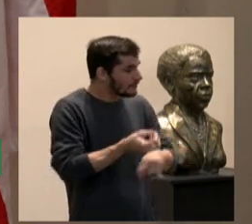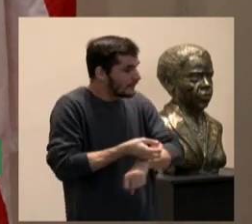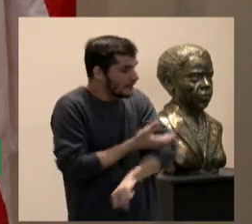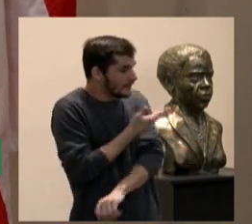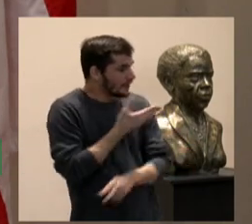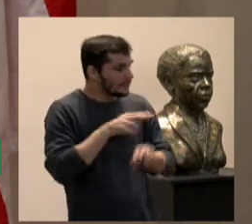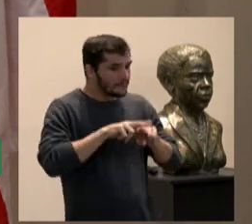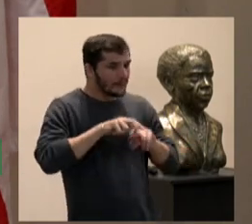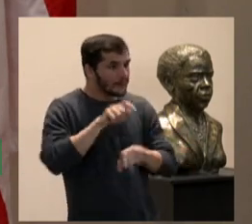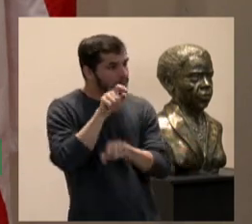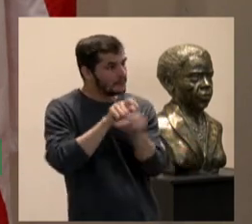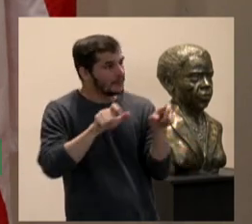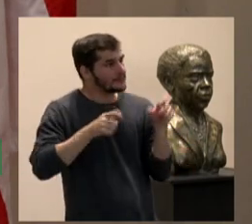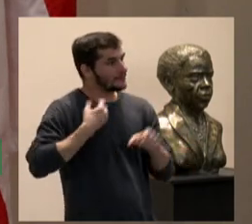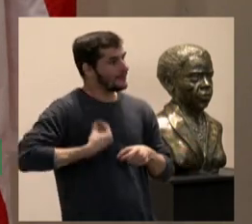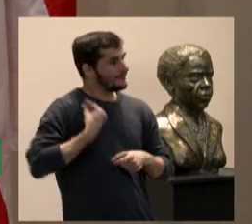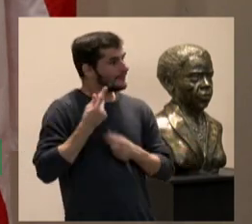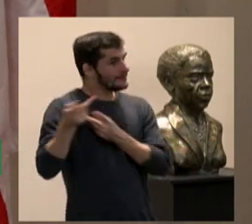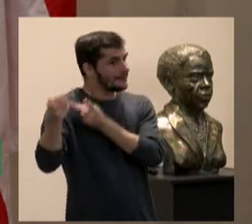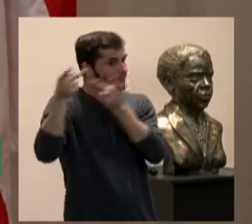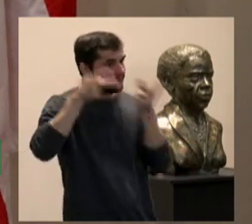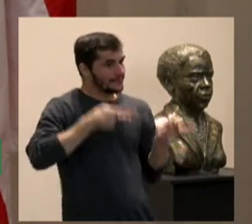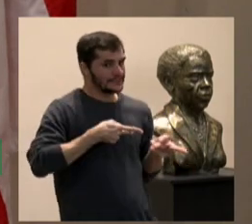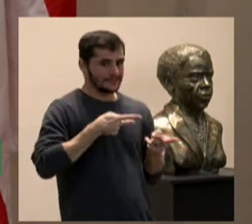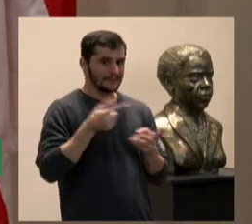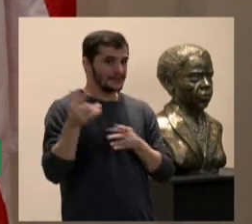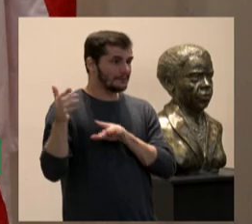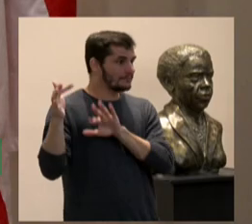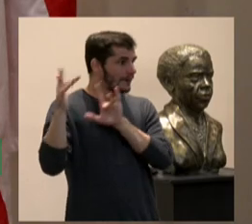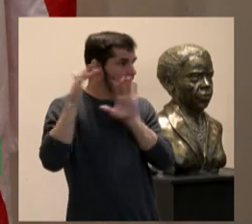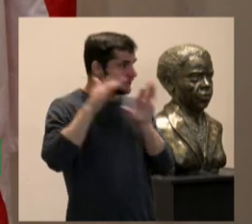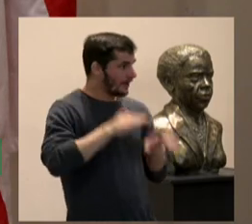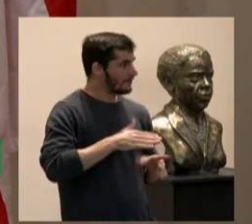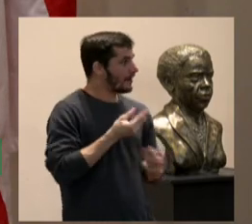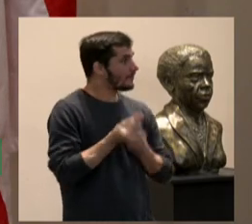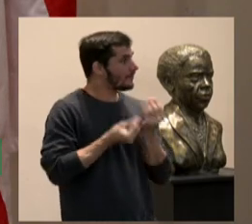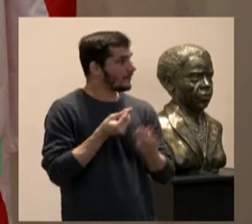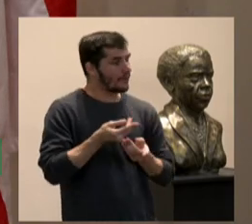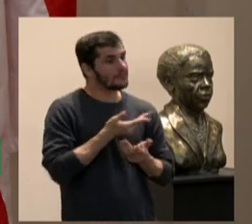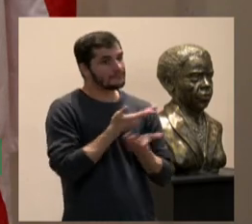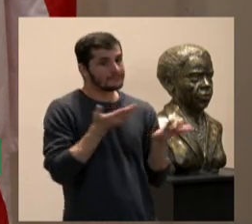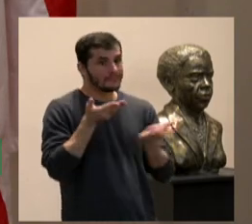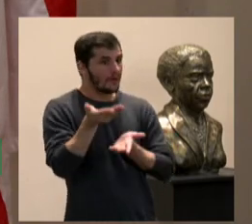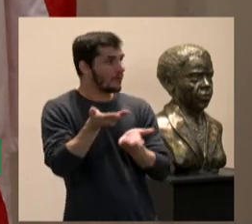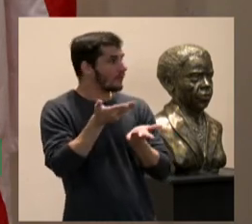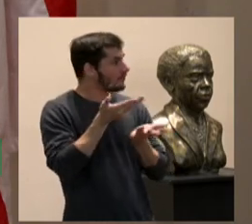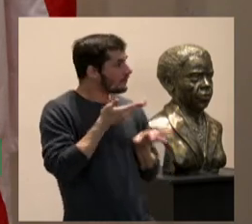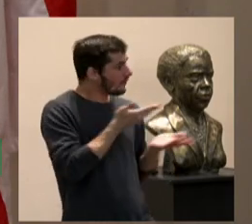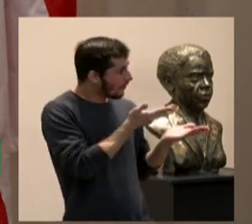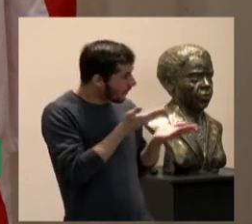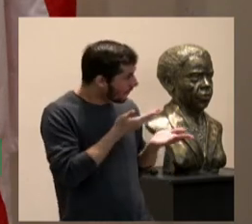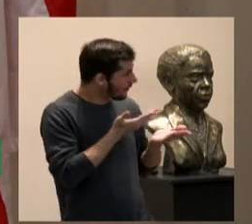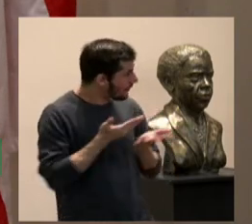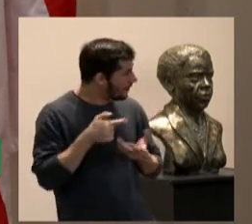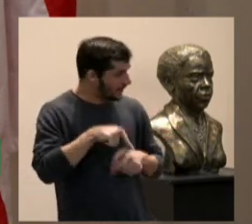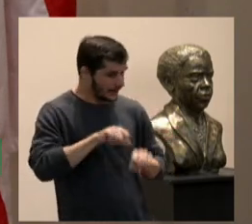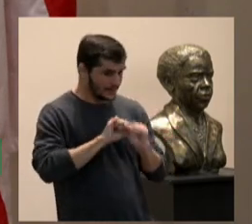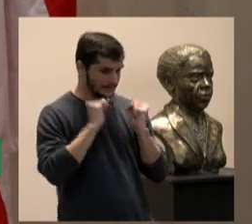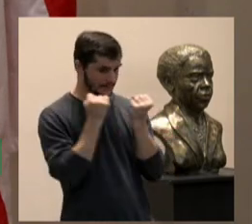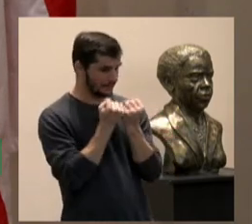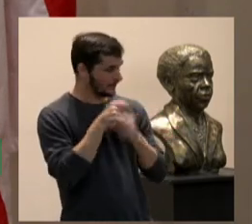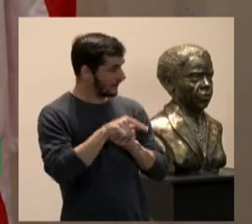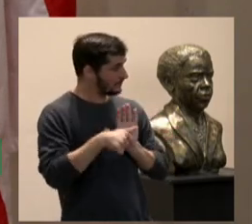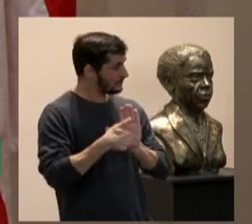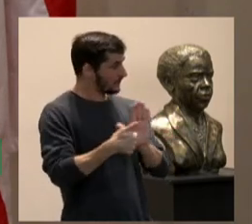aqui nos visitando e que foram convidados para estar aqui nesse seminário, estão nos dizendo assim,